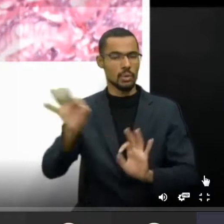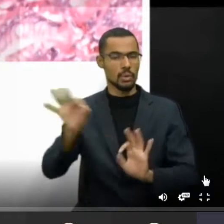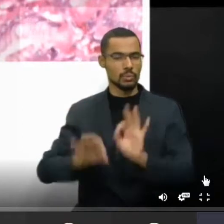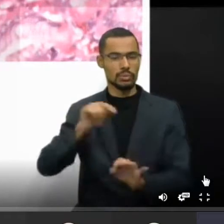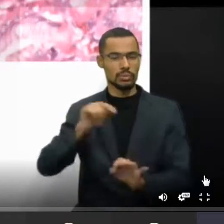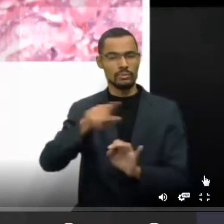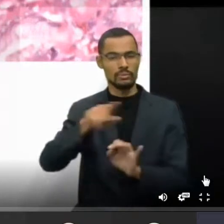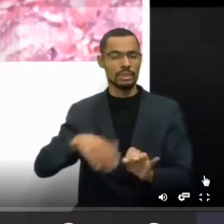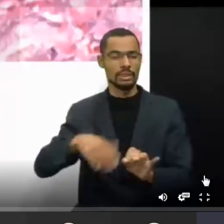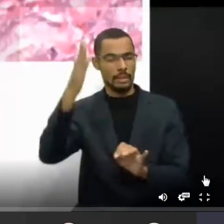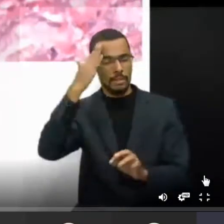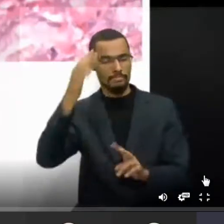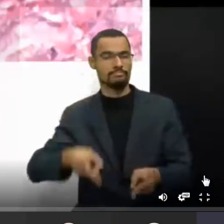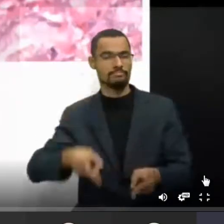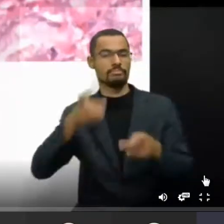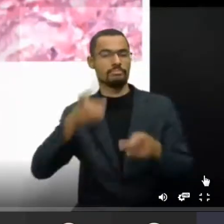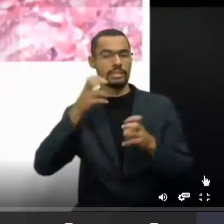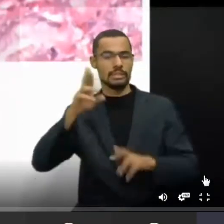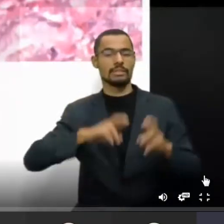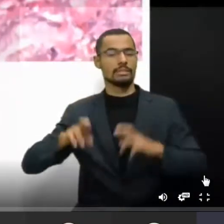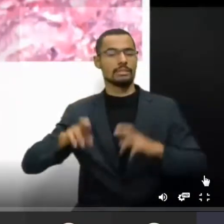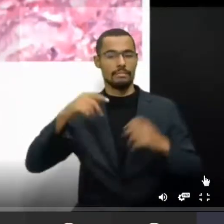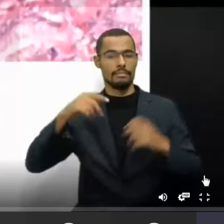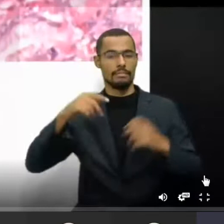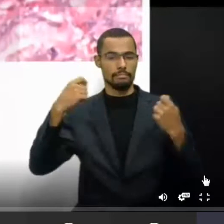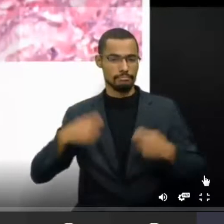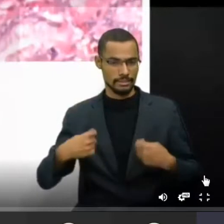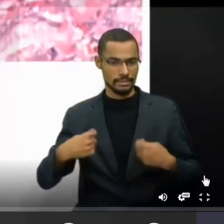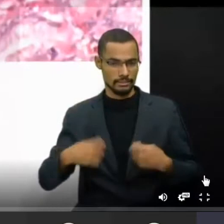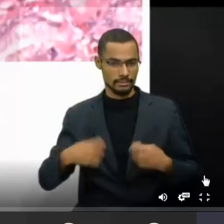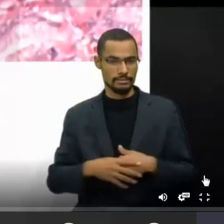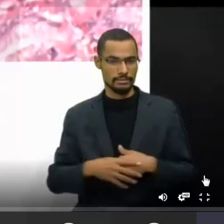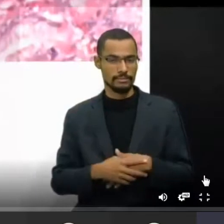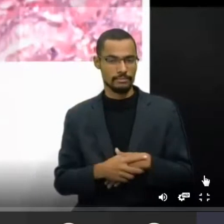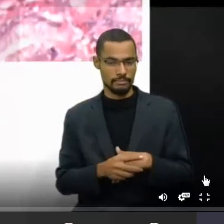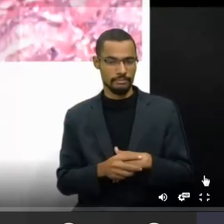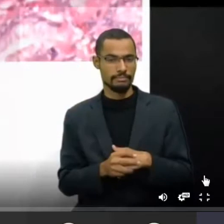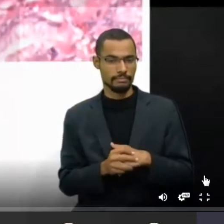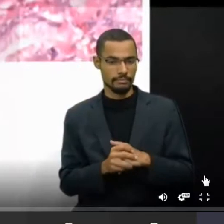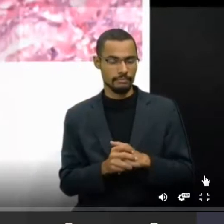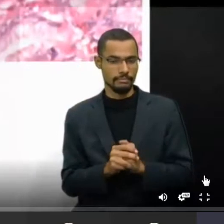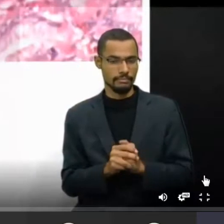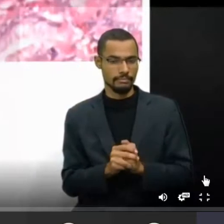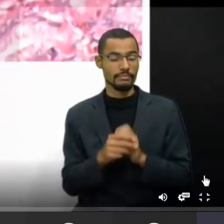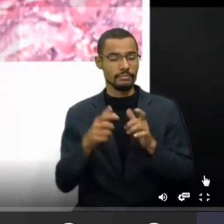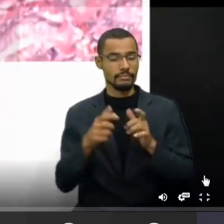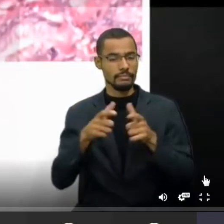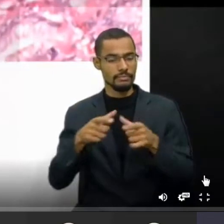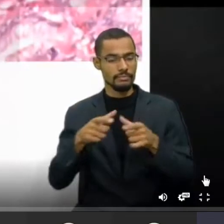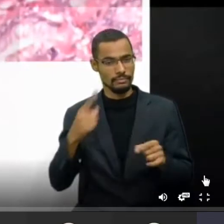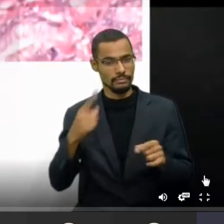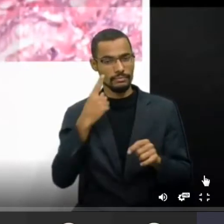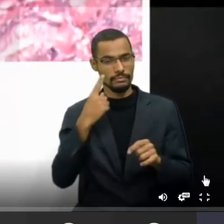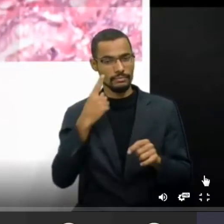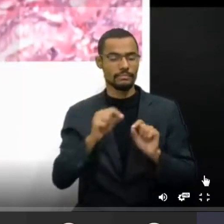estruturas que vocês precisam observar dentro da lâmina,